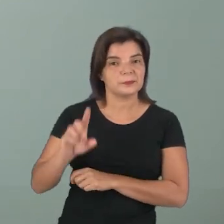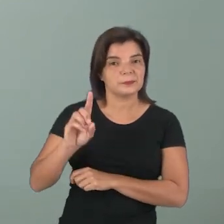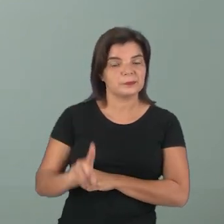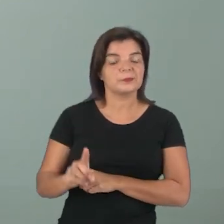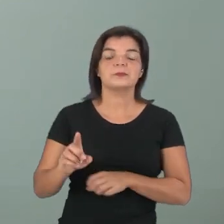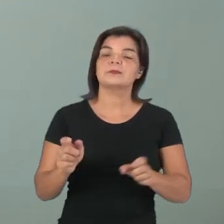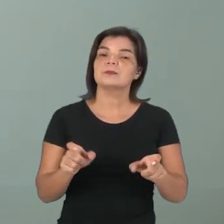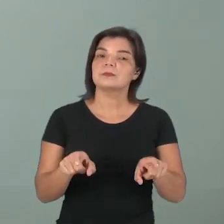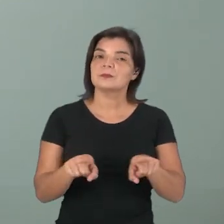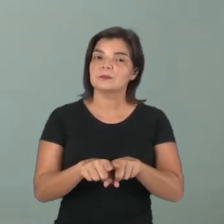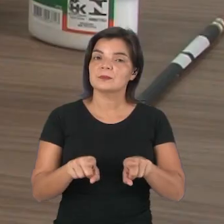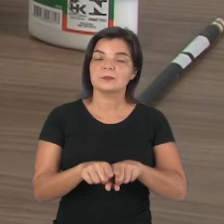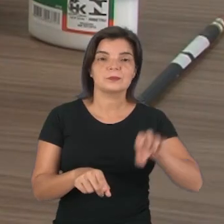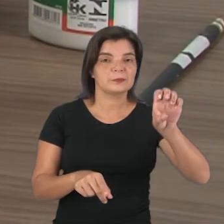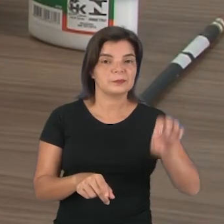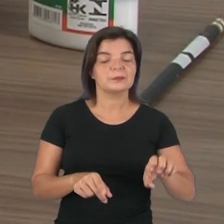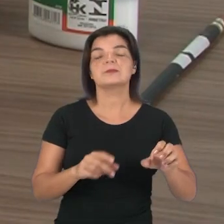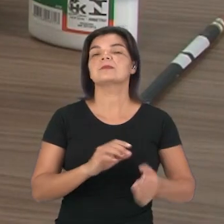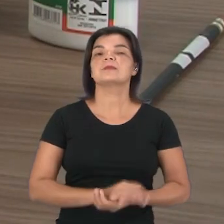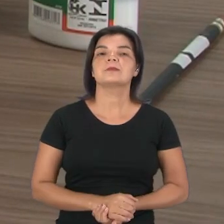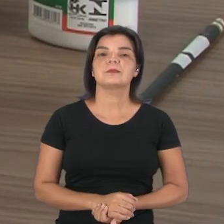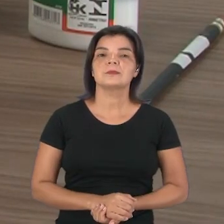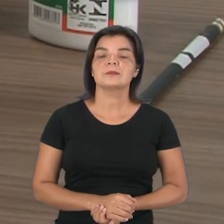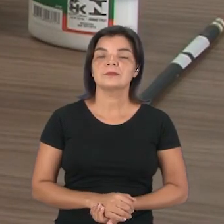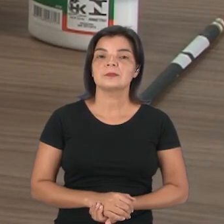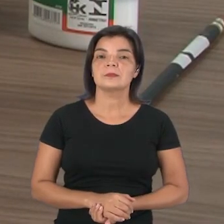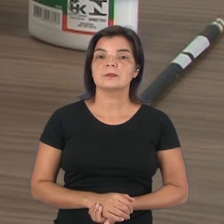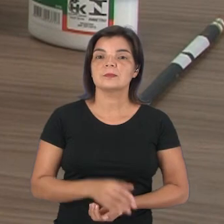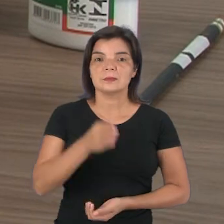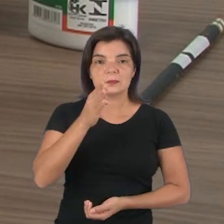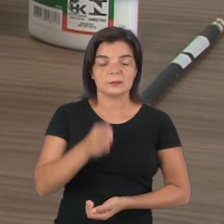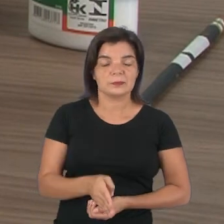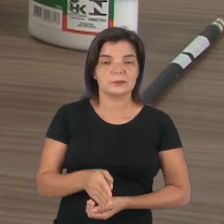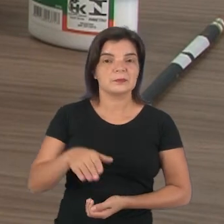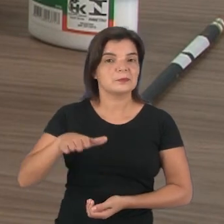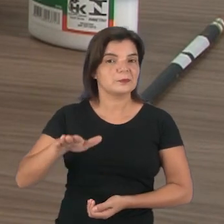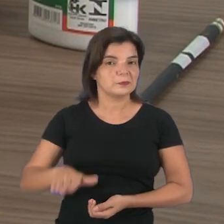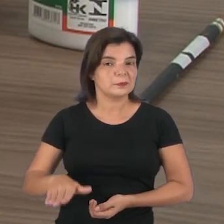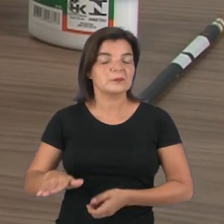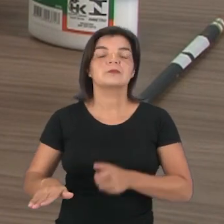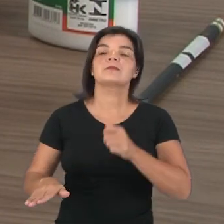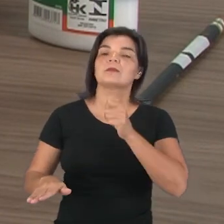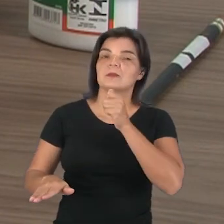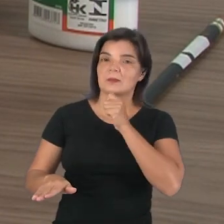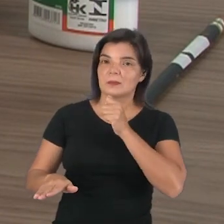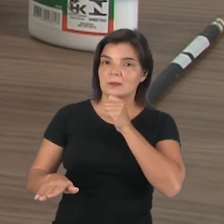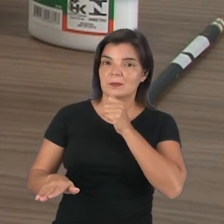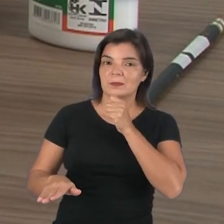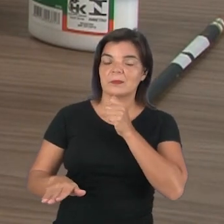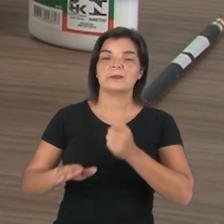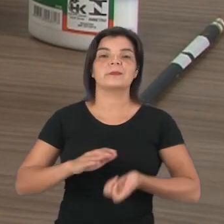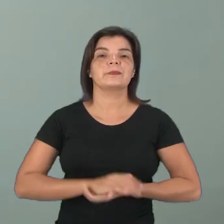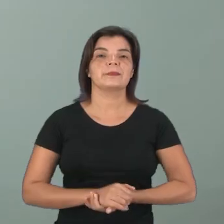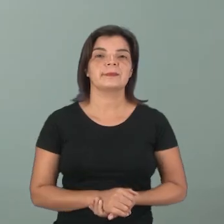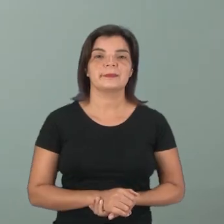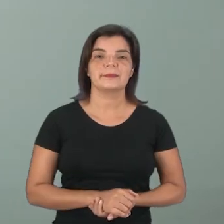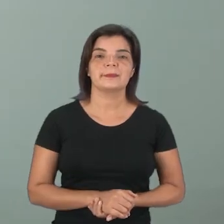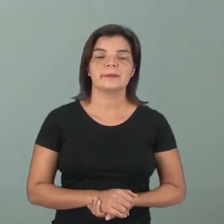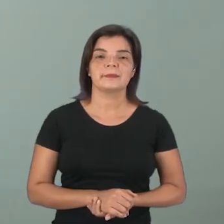direito como a que está ao lado esquerdo. A criança do meio, ainda assim, é a